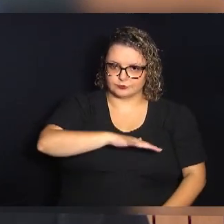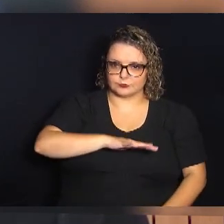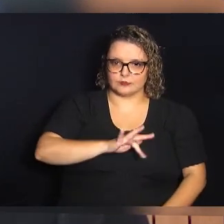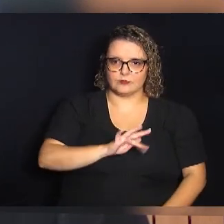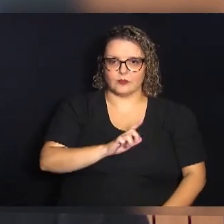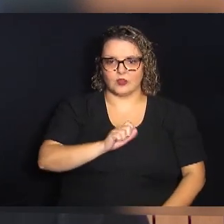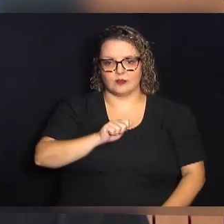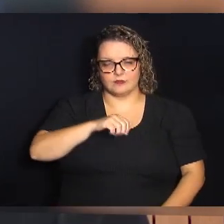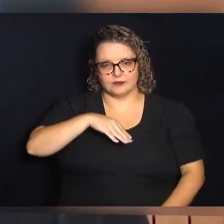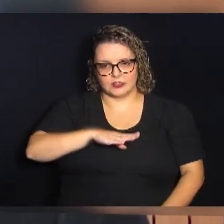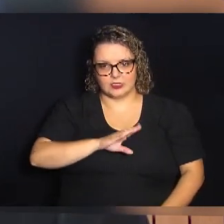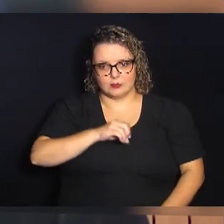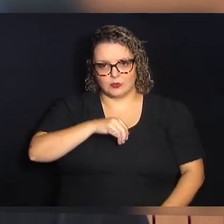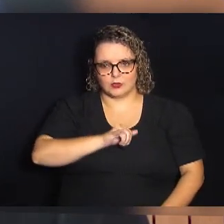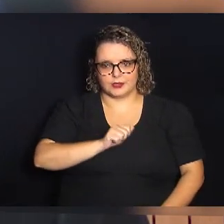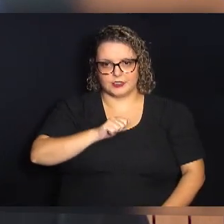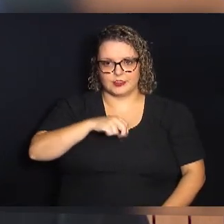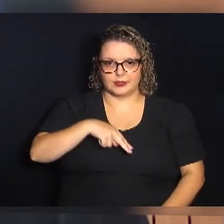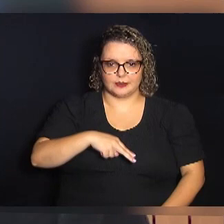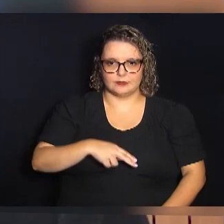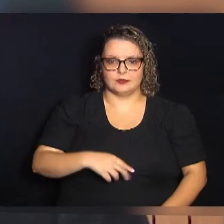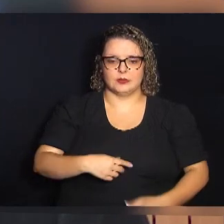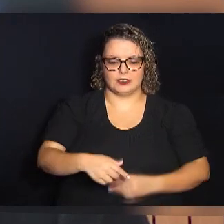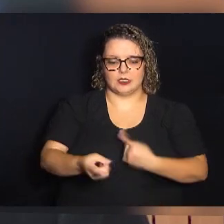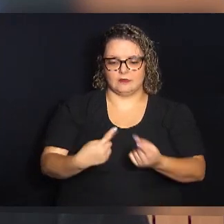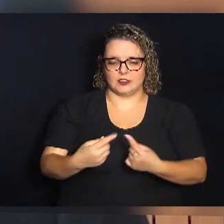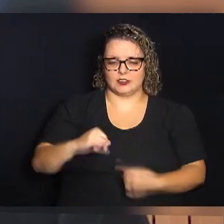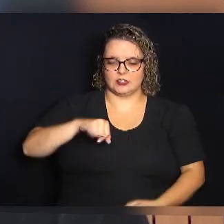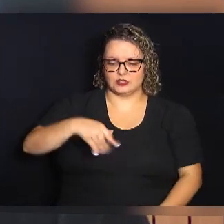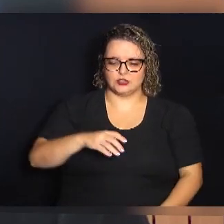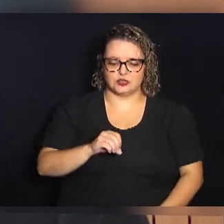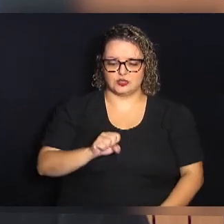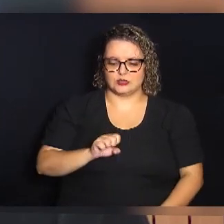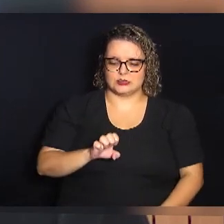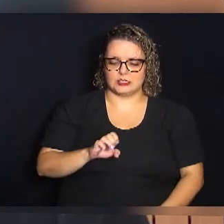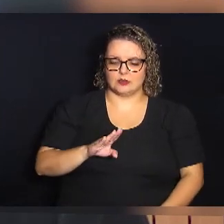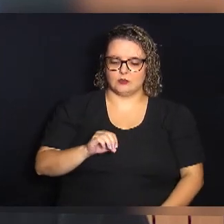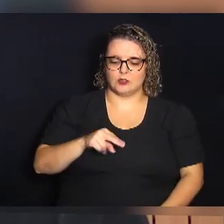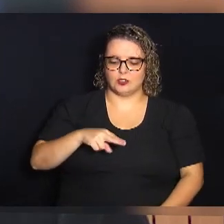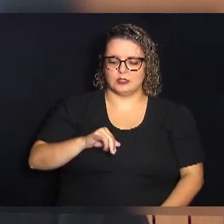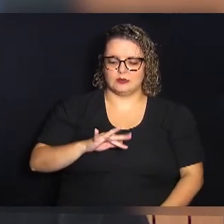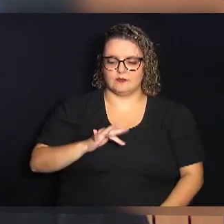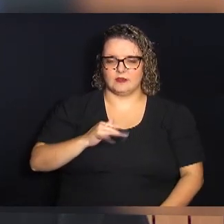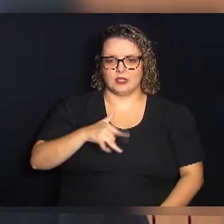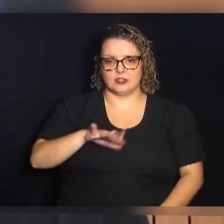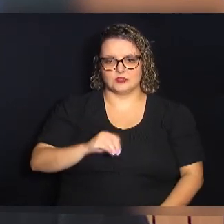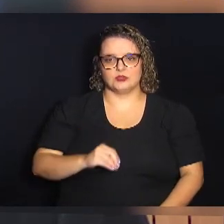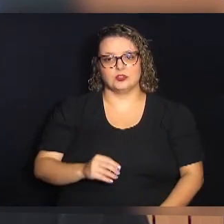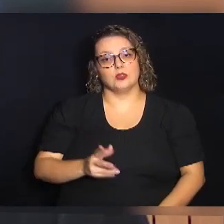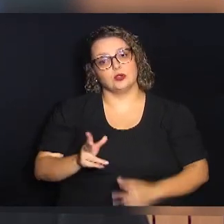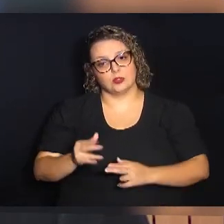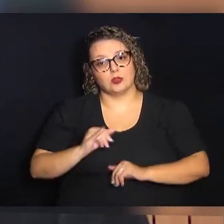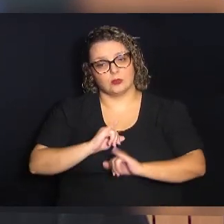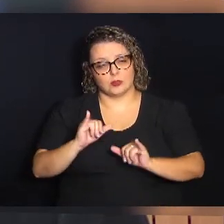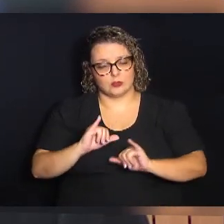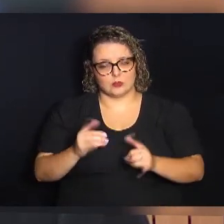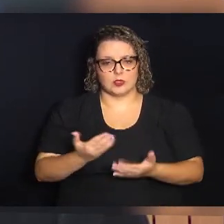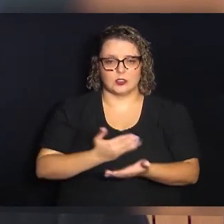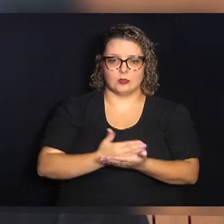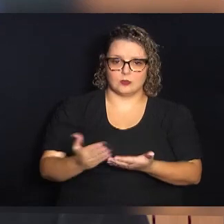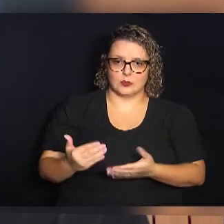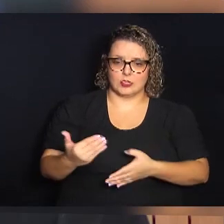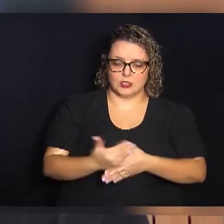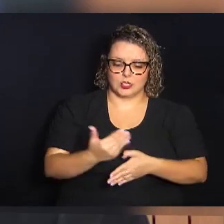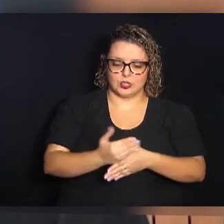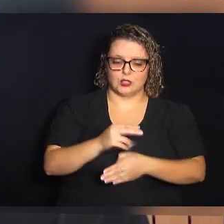na região do Flamboiã na Avenida José Bonifácio E também como eu iniciei a sessão aqui também anunciando agora